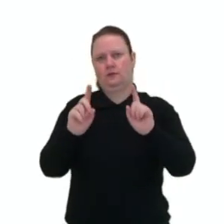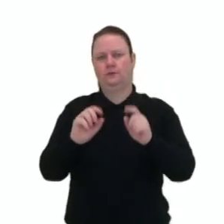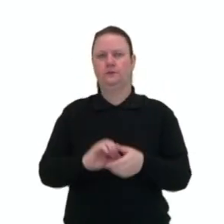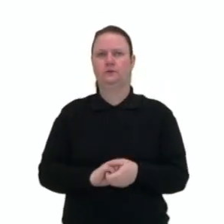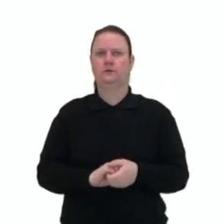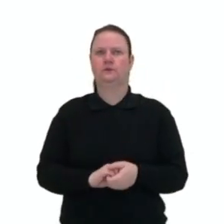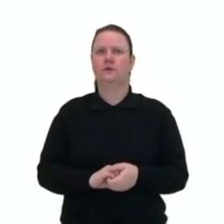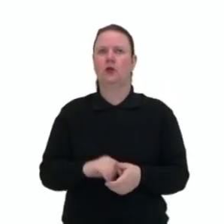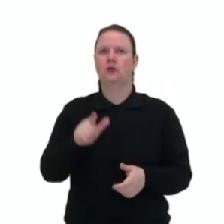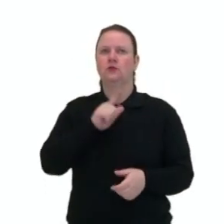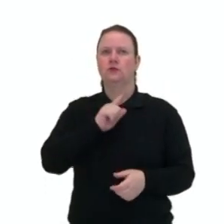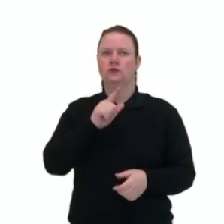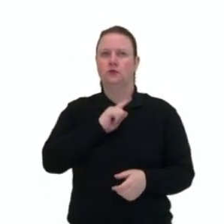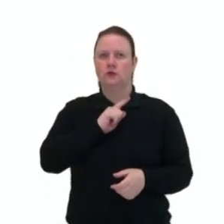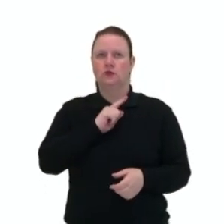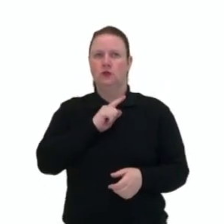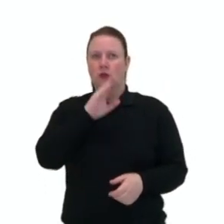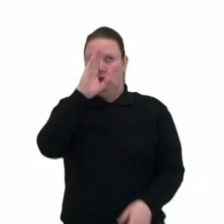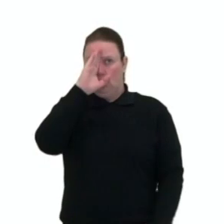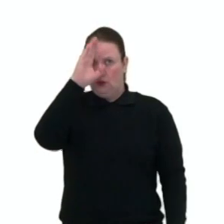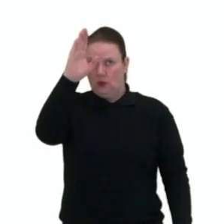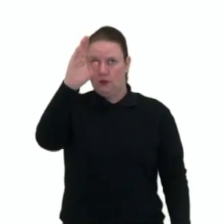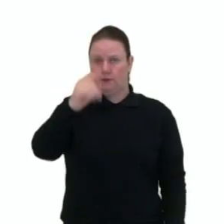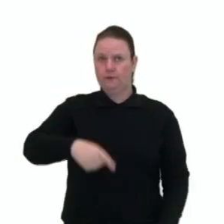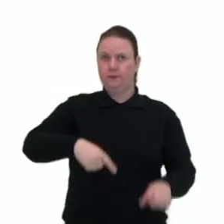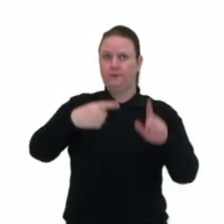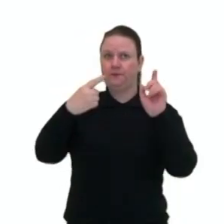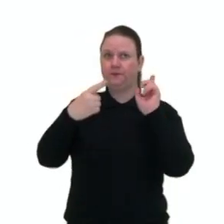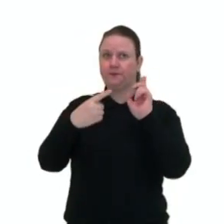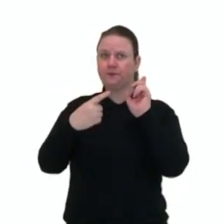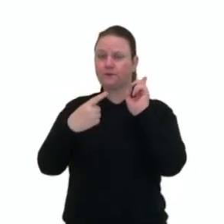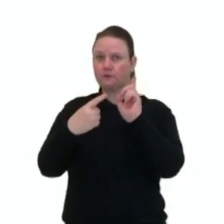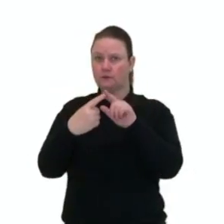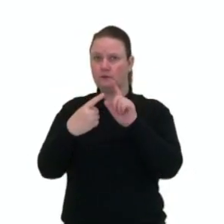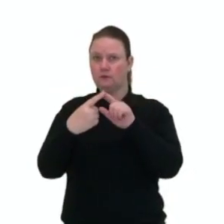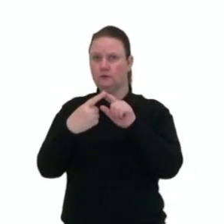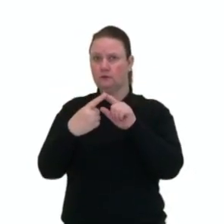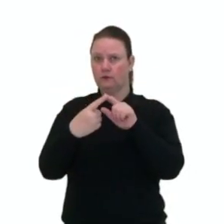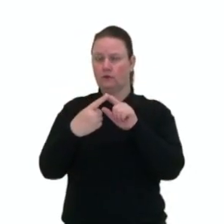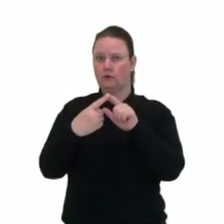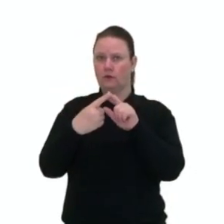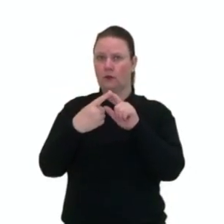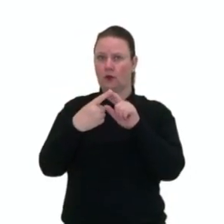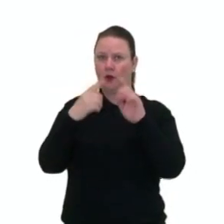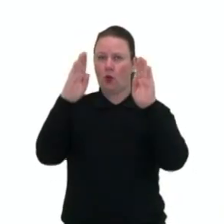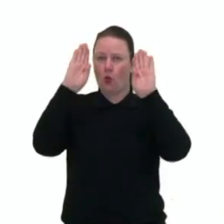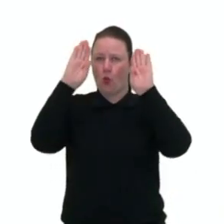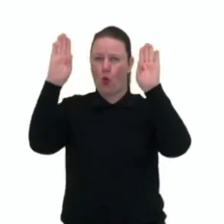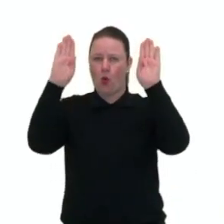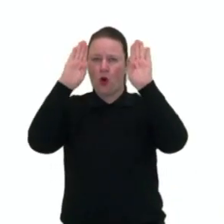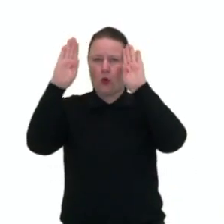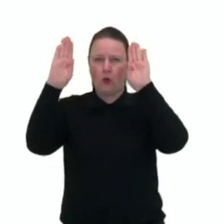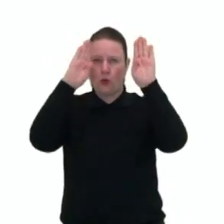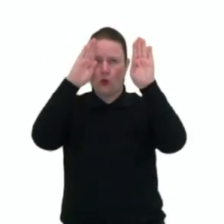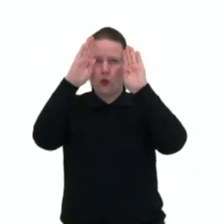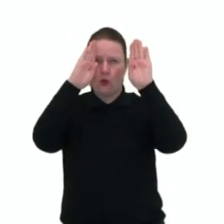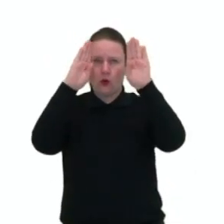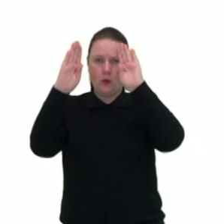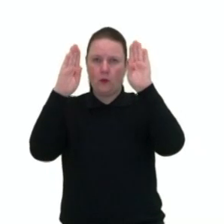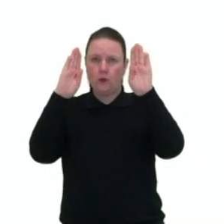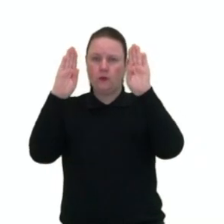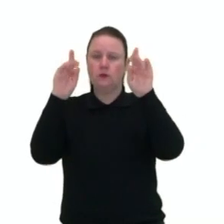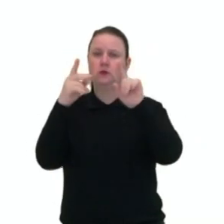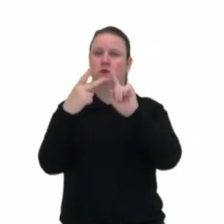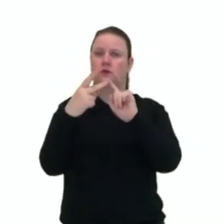Entre os principais candidatos, dentre os 22, se destacaram esses 4 principais. Fernando Collor, do